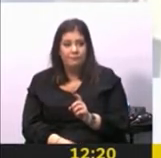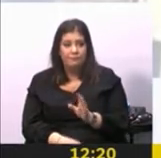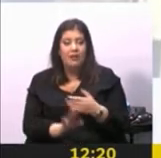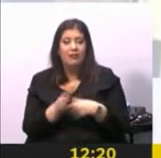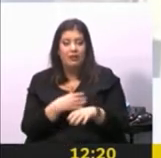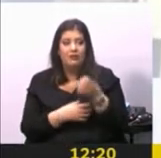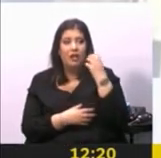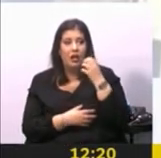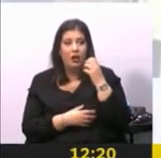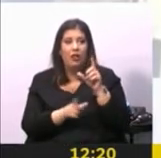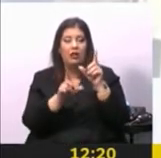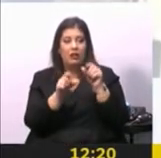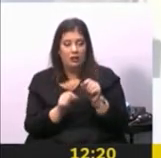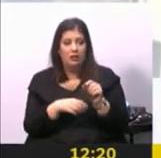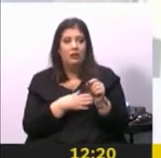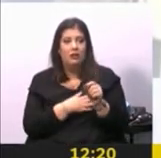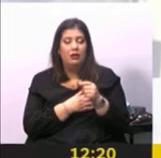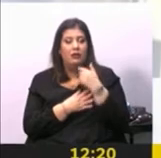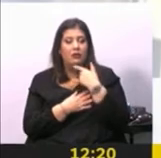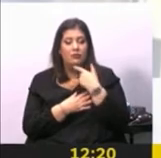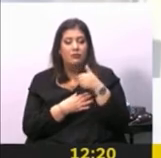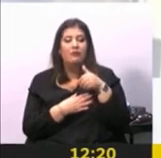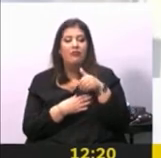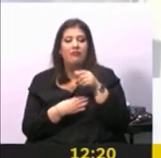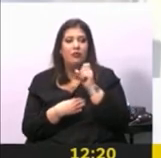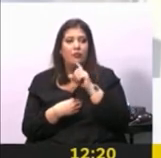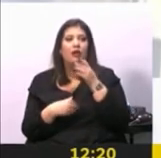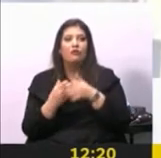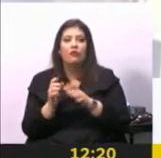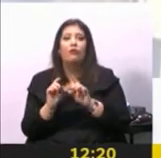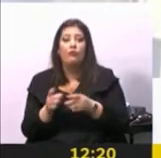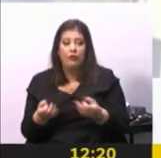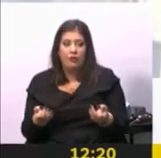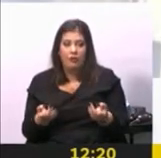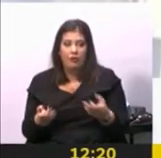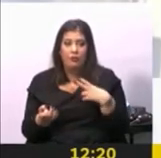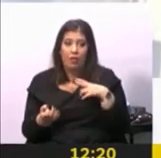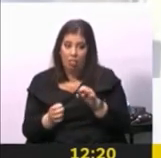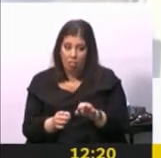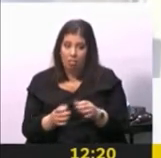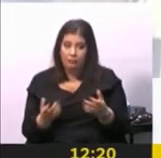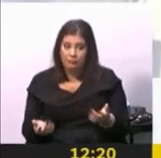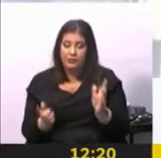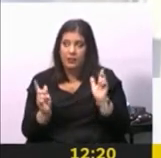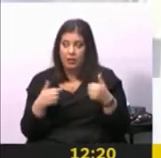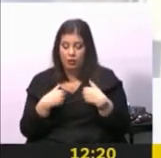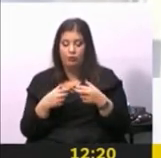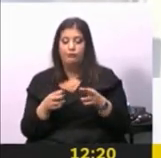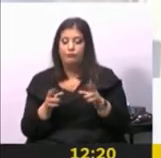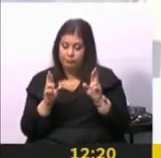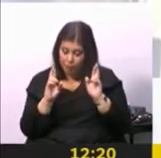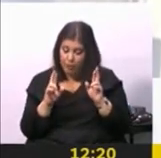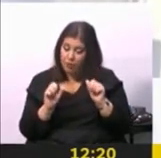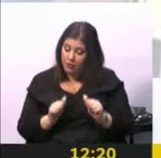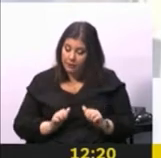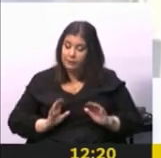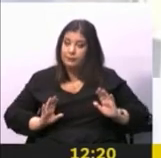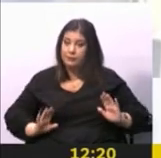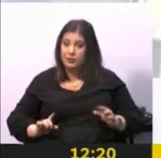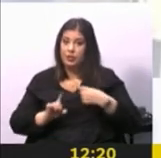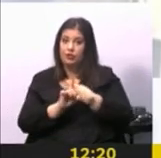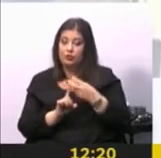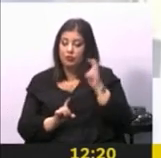Angola e, sobretudo, não acautelar os efeitos que tais negócios teriam em Portugal. Portanto, eu espero bem que as novidades que